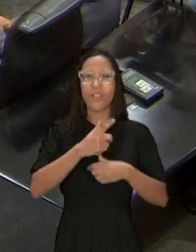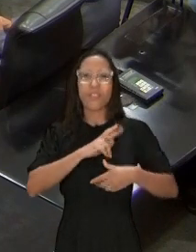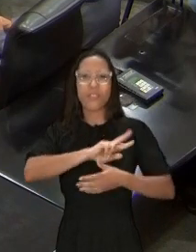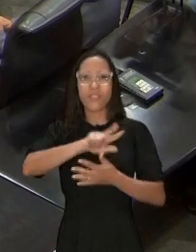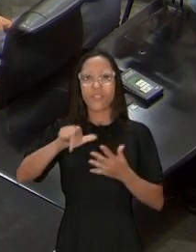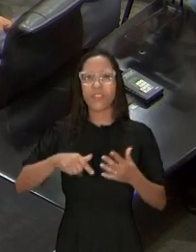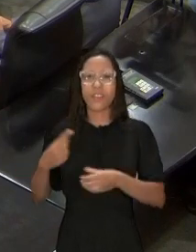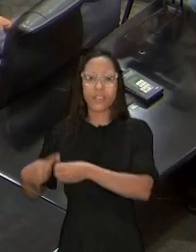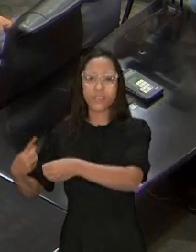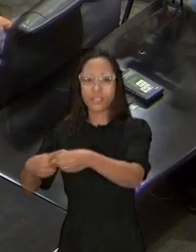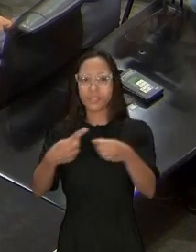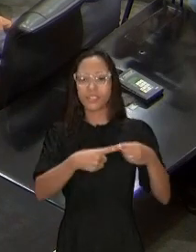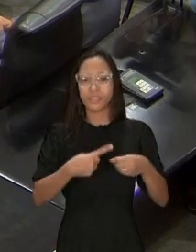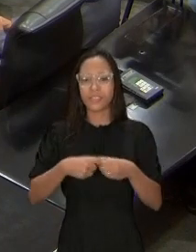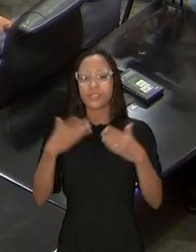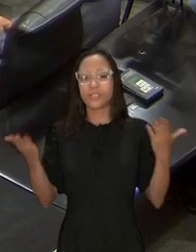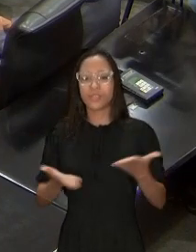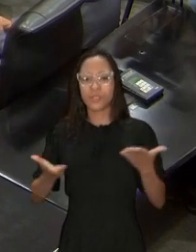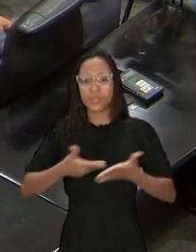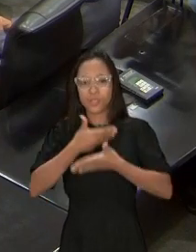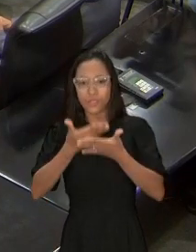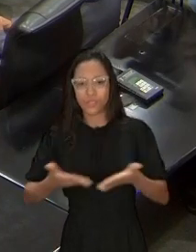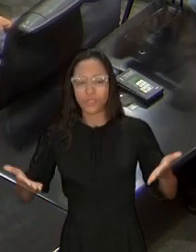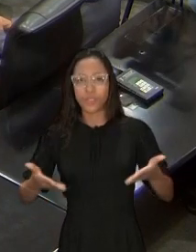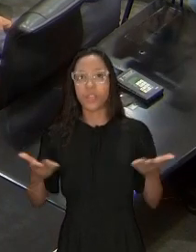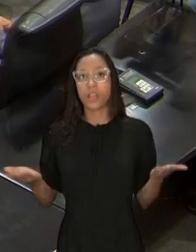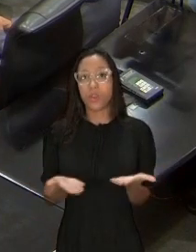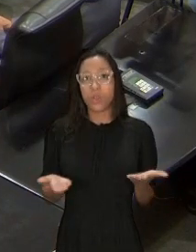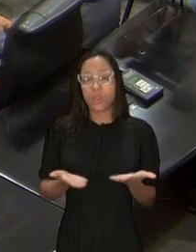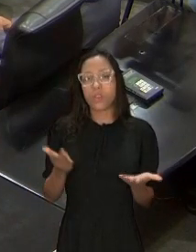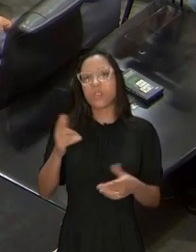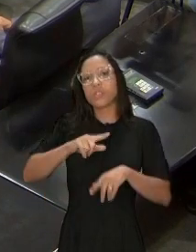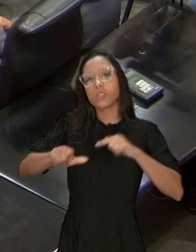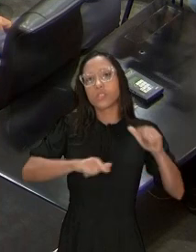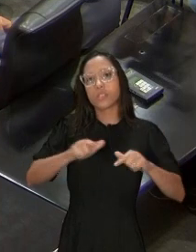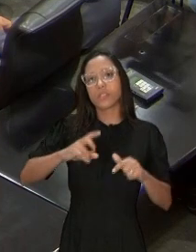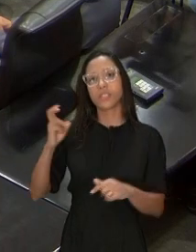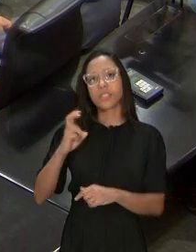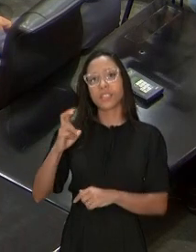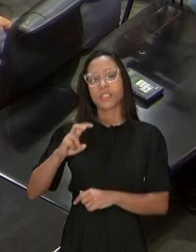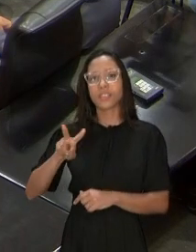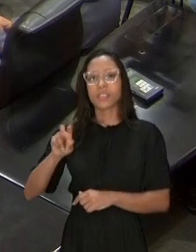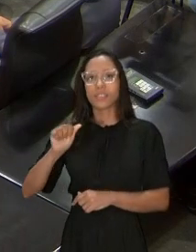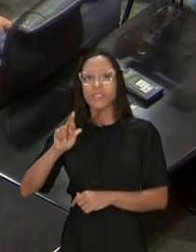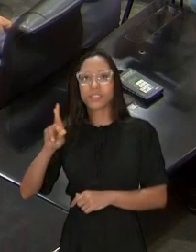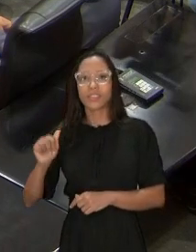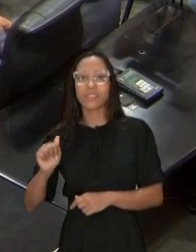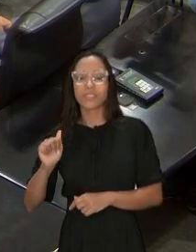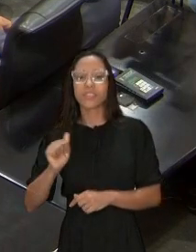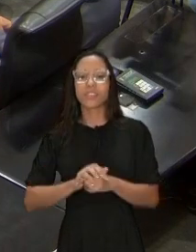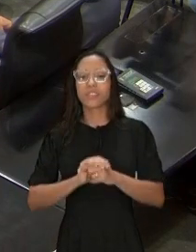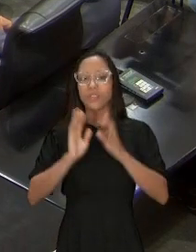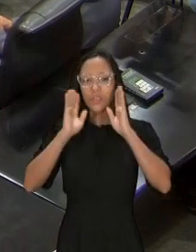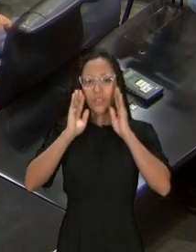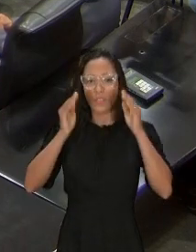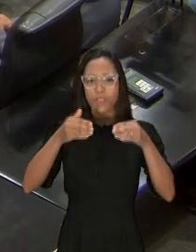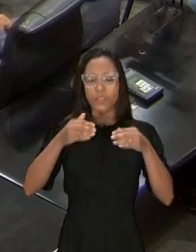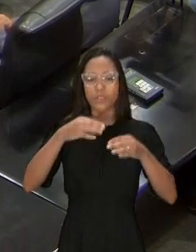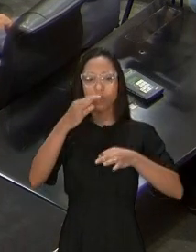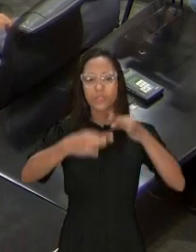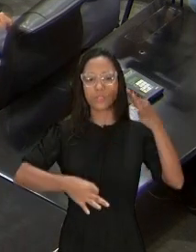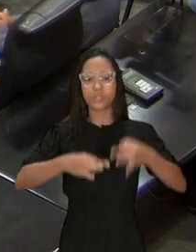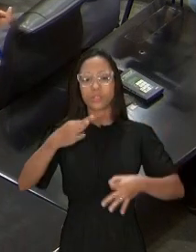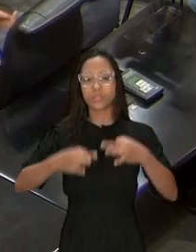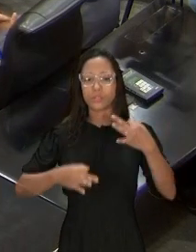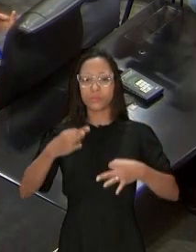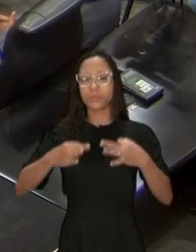nesta noite. Atualmente está na 5ª Vara da Capital e coordena projeto das varas itinerantes do Tribunal Regional